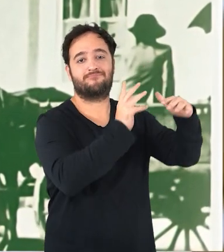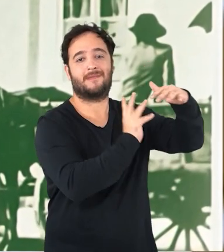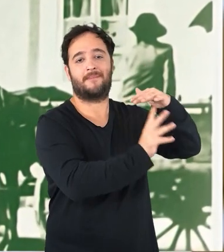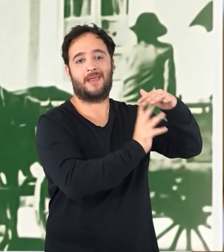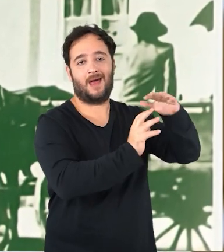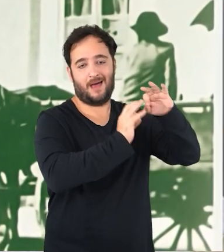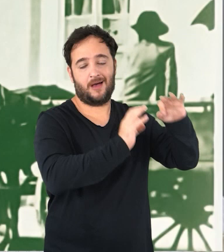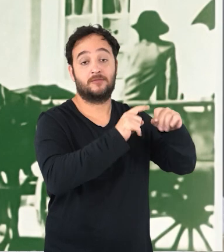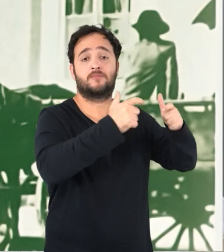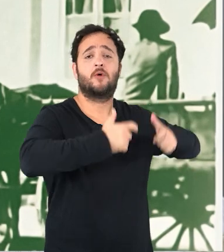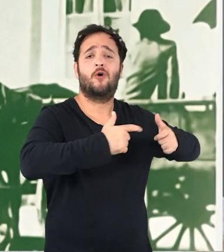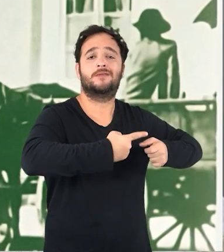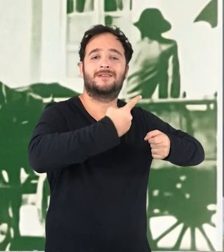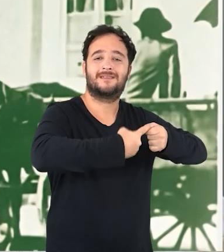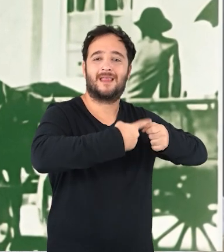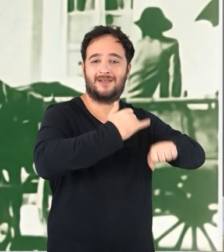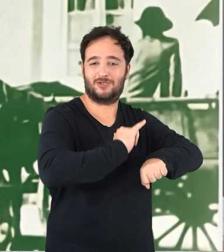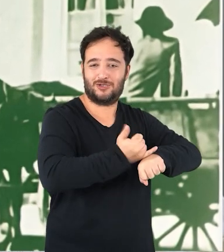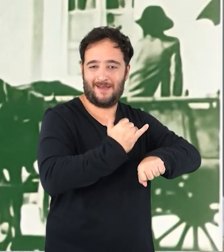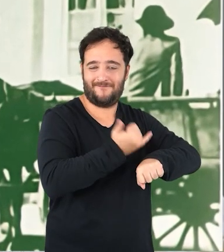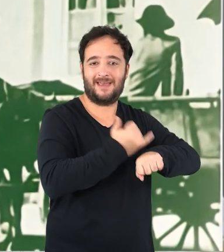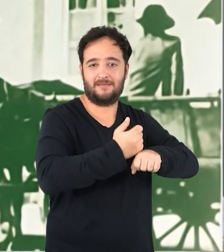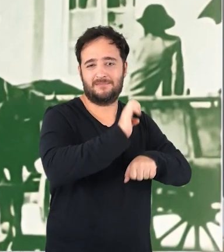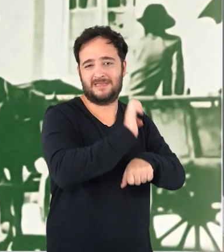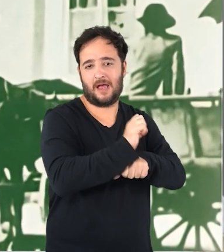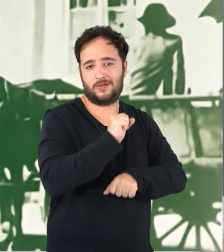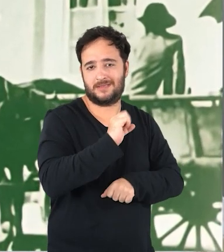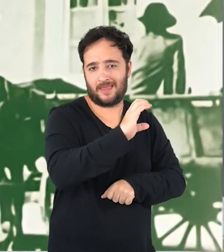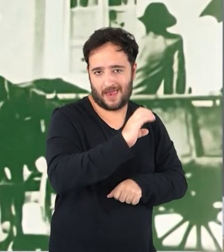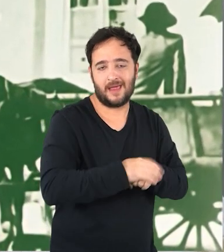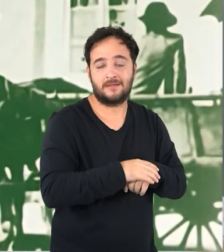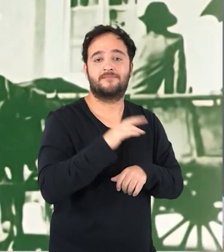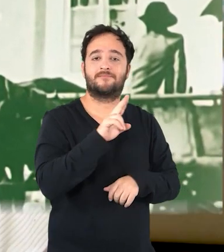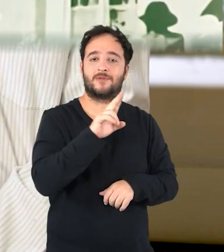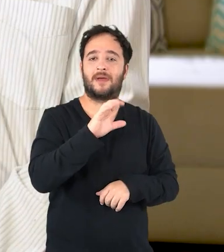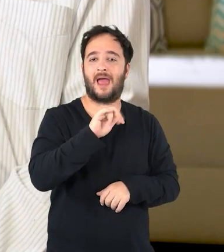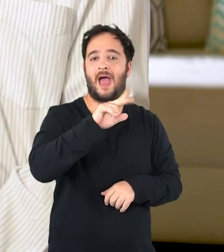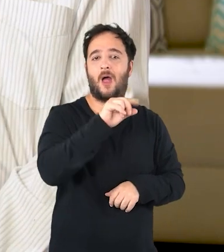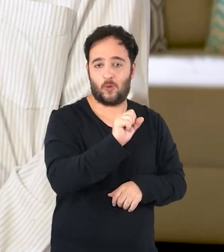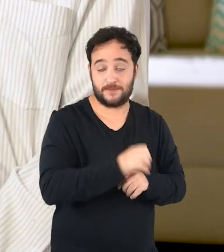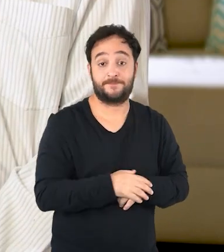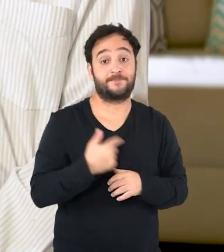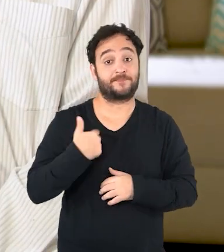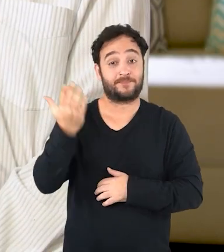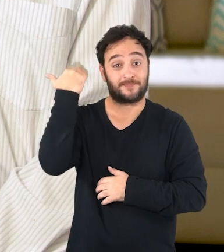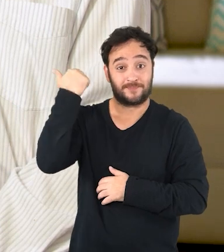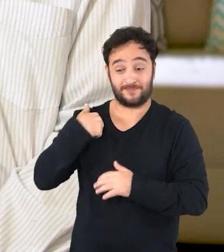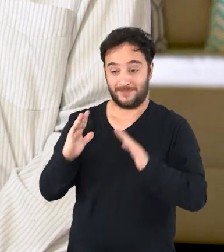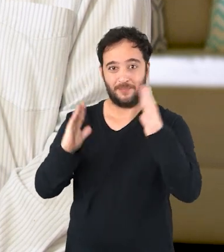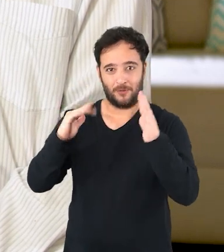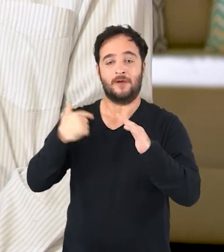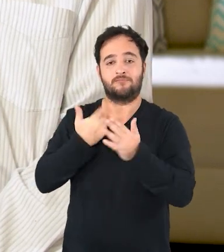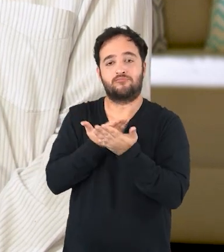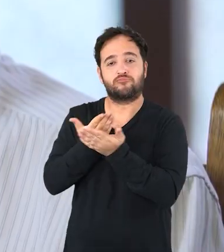primeiros imigrantes da cidade de Joinville, em Santa Catarina, Carlos Schneider. Aí, quando eu estava fazendo a escola